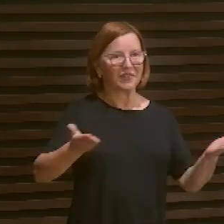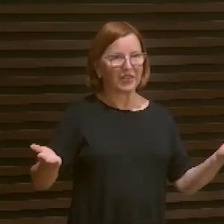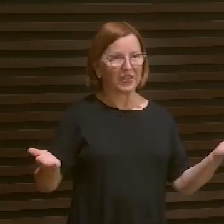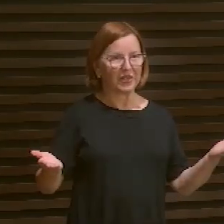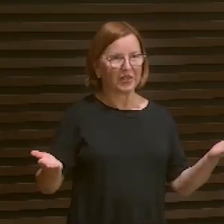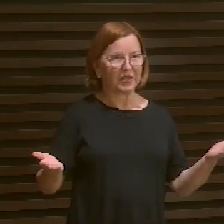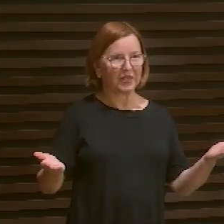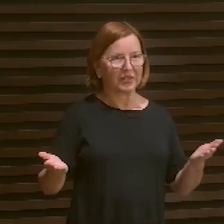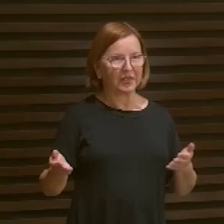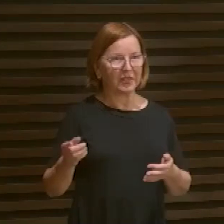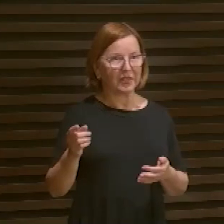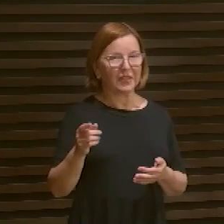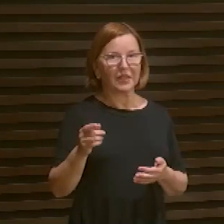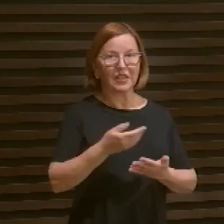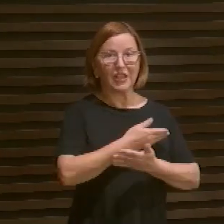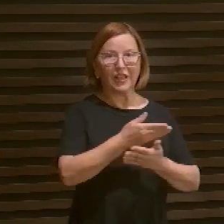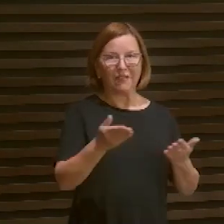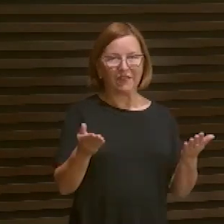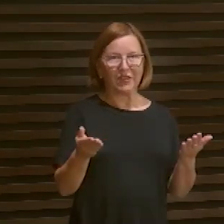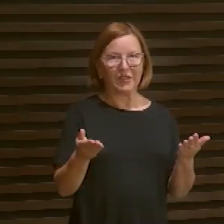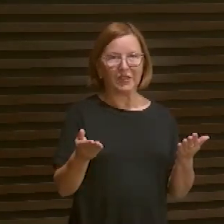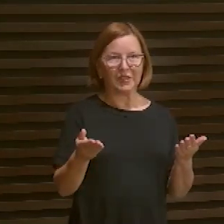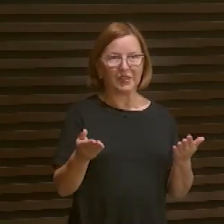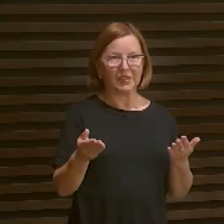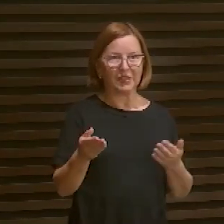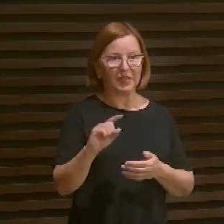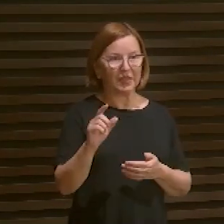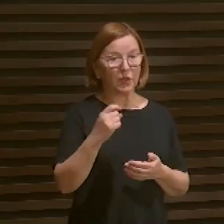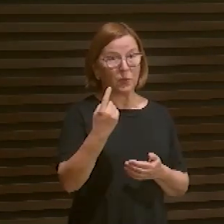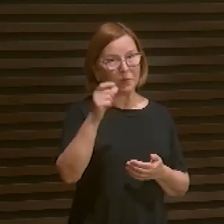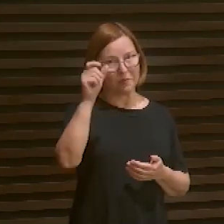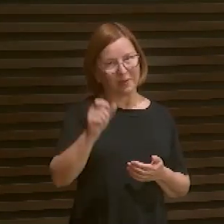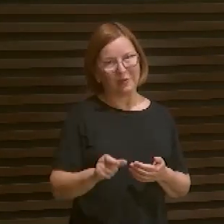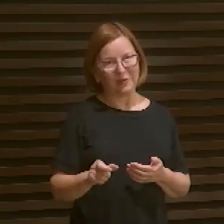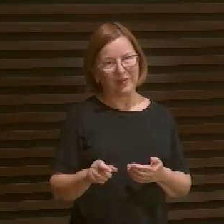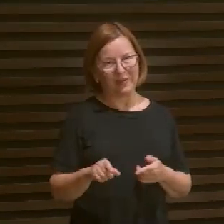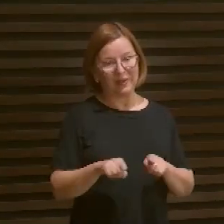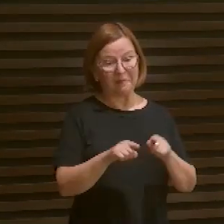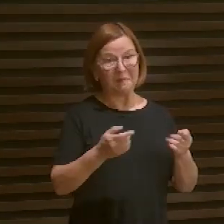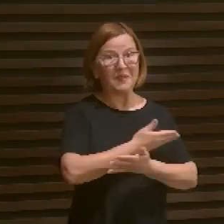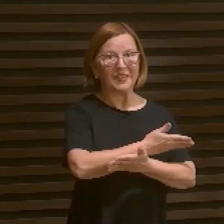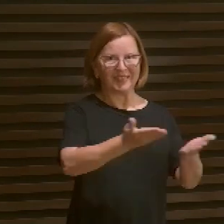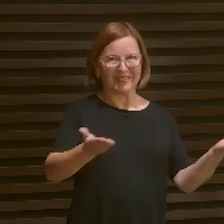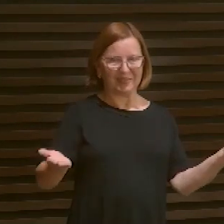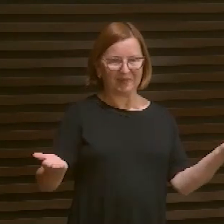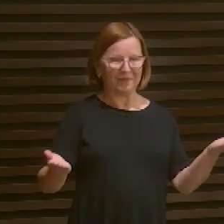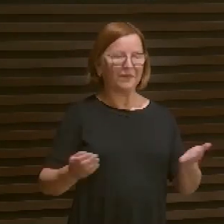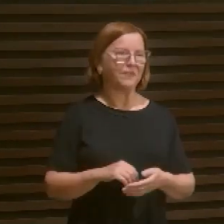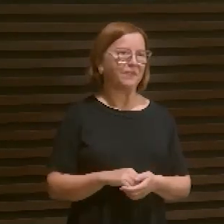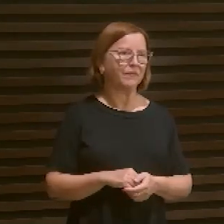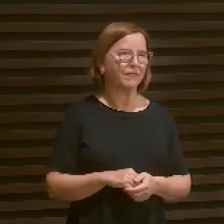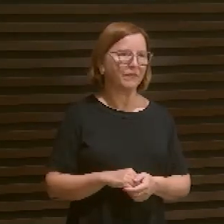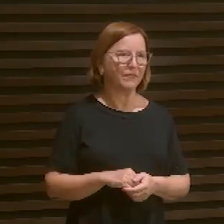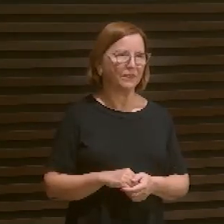em você, mas em vós. Não em tu apenas, mas em vós. Com